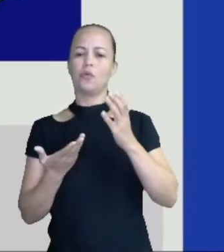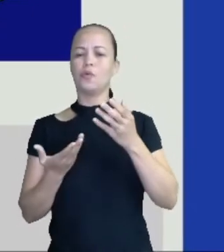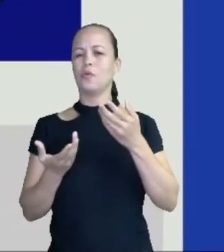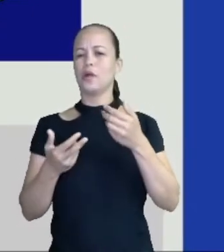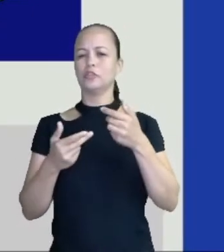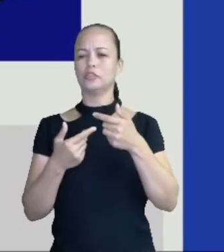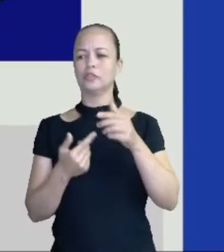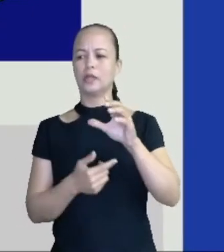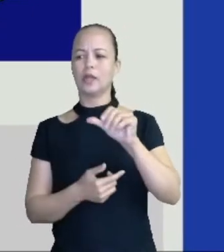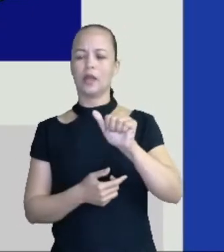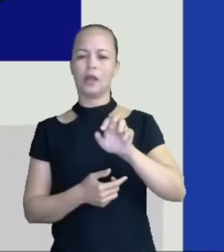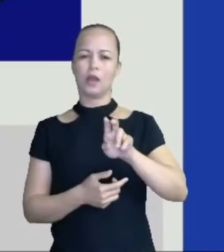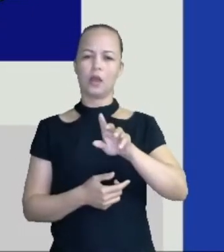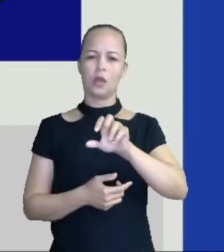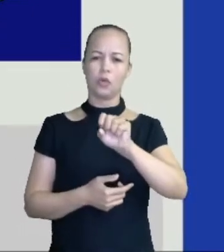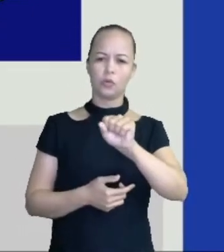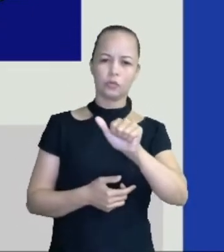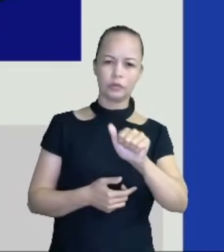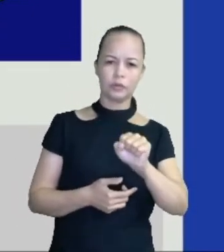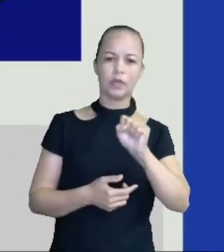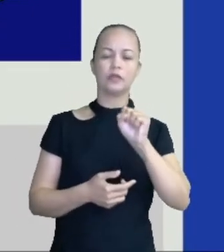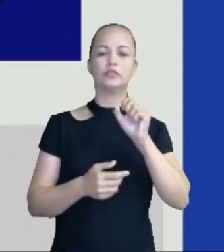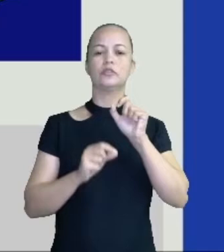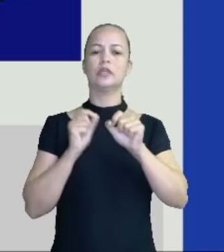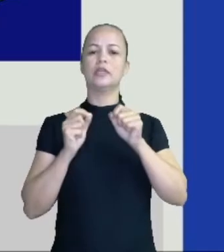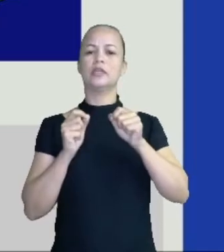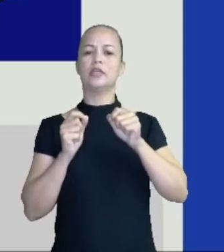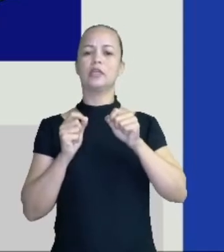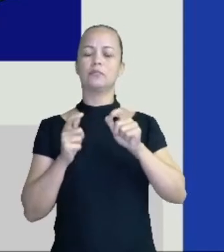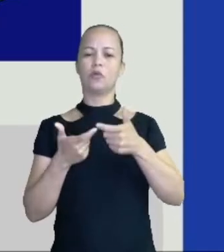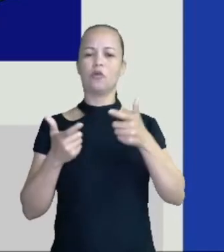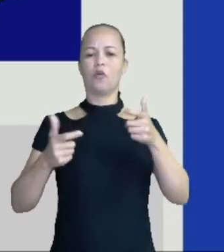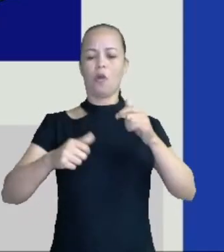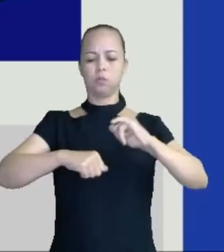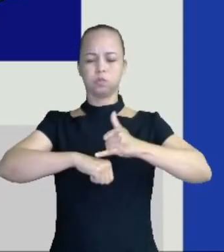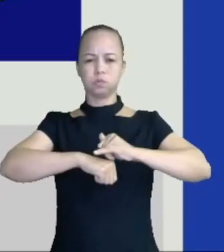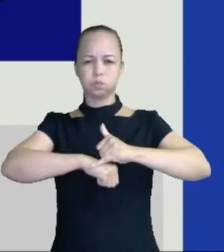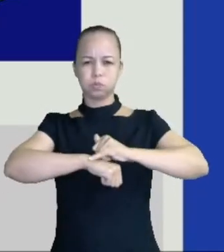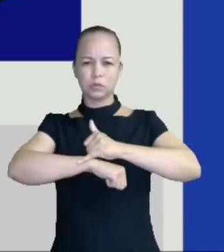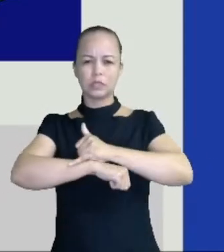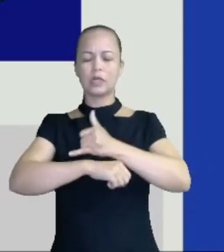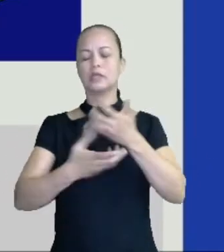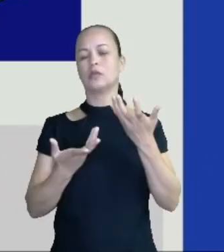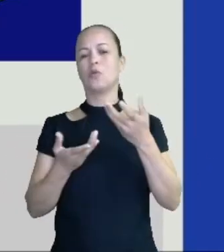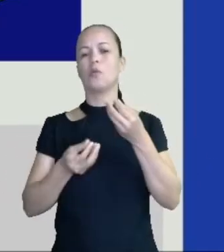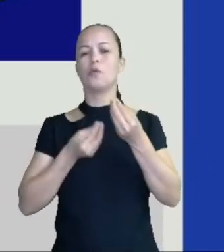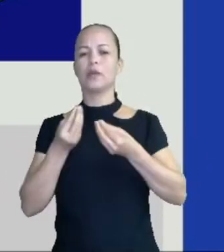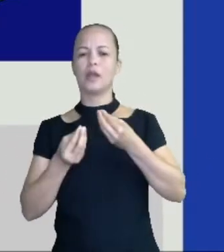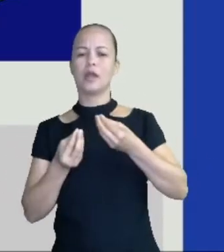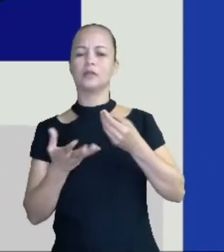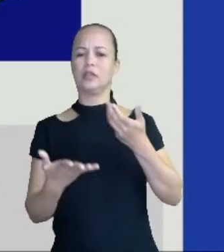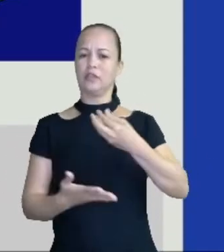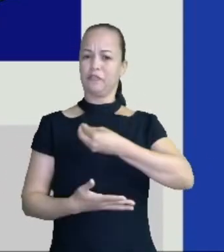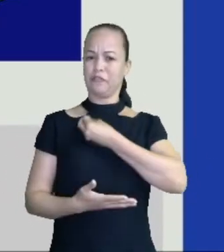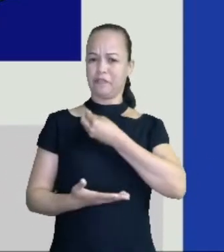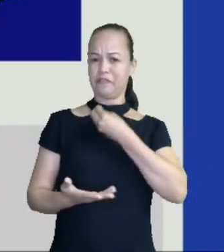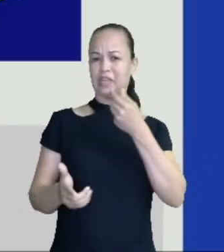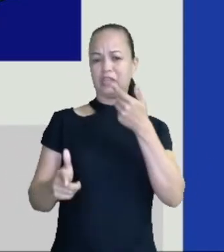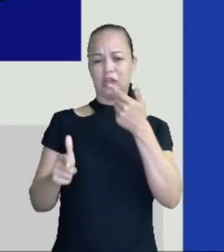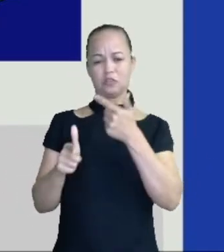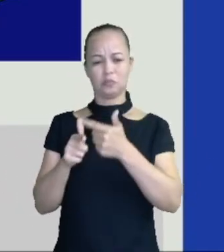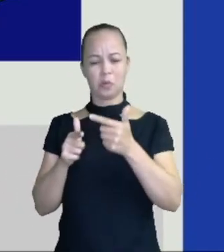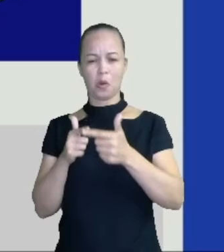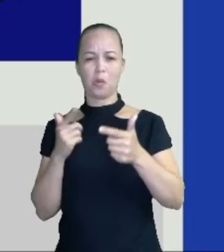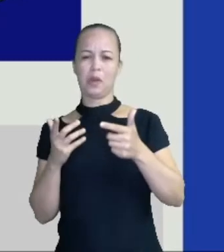são aquilo que provoca a obesidade, como, por exemplo, hábitos de vida inadequados. Lembram que eu